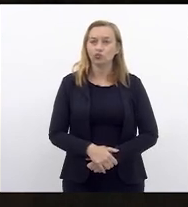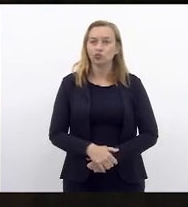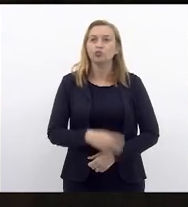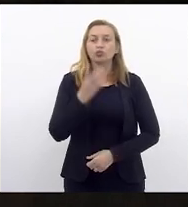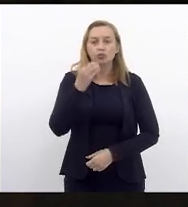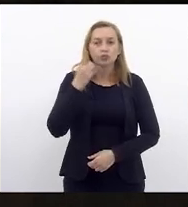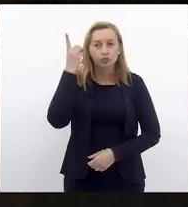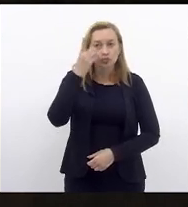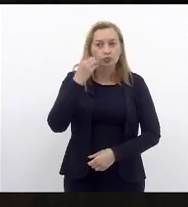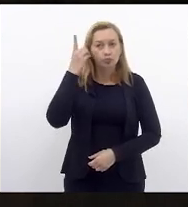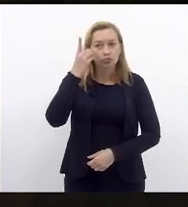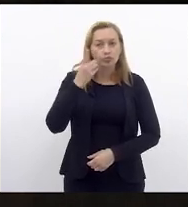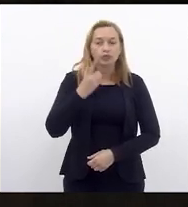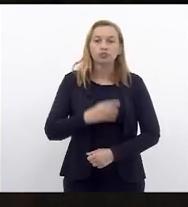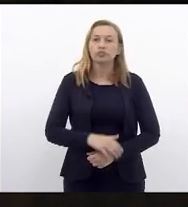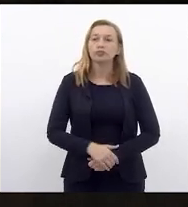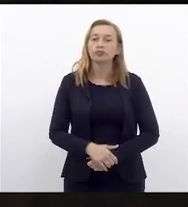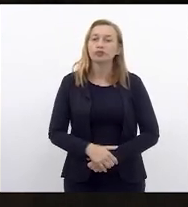Deputada.